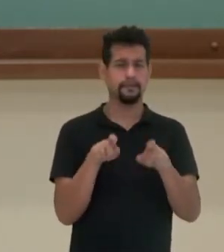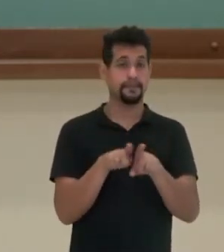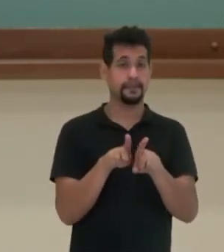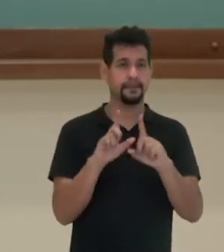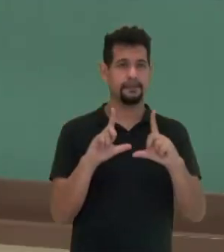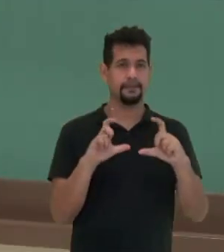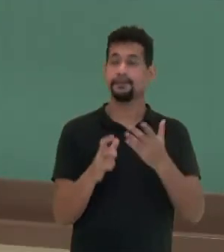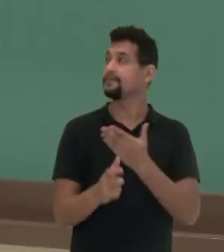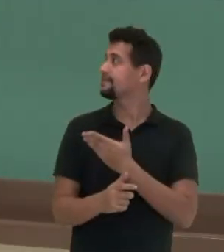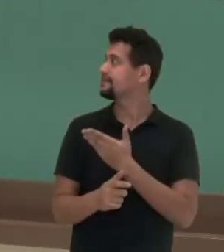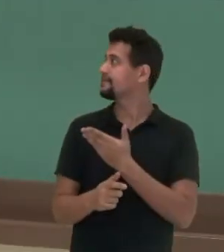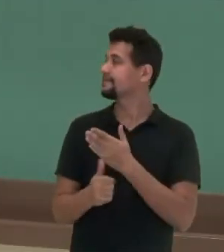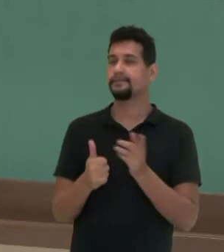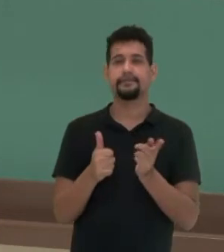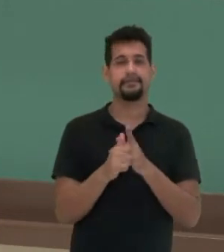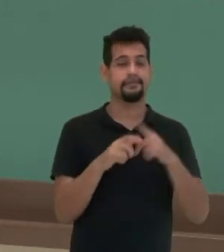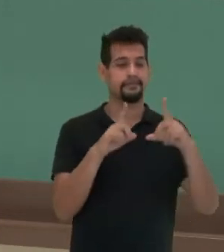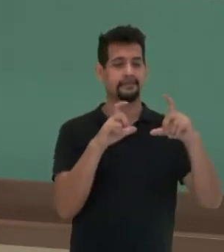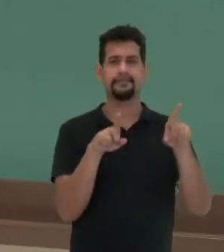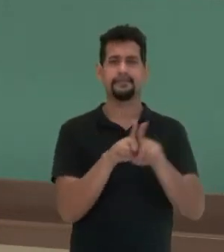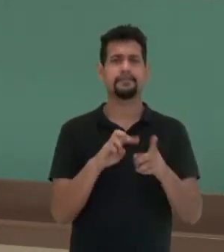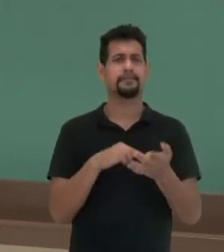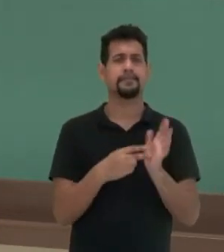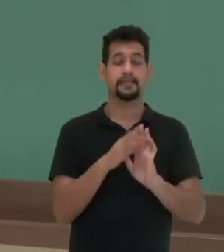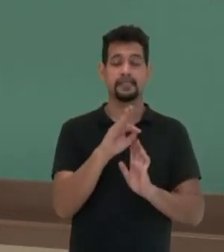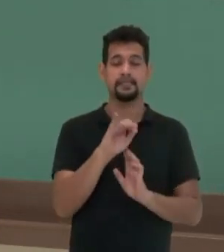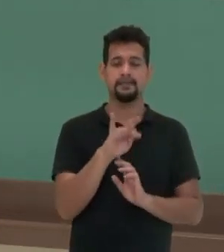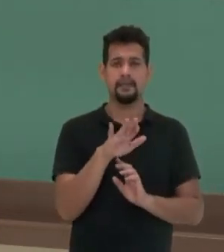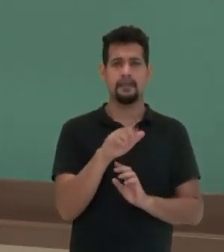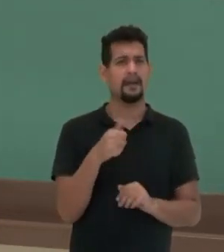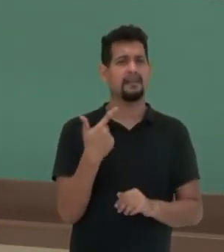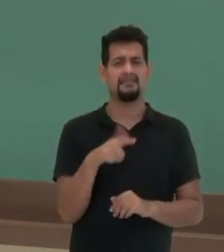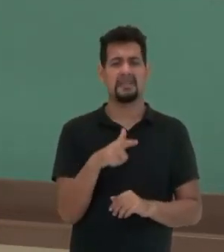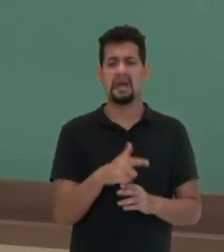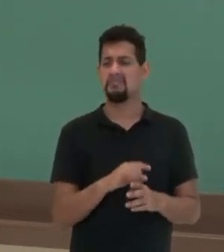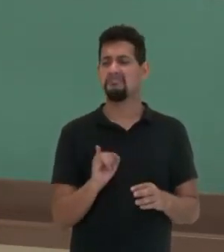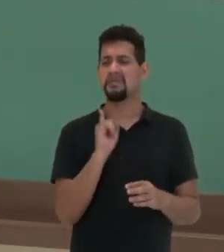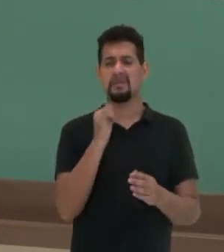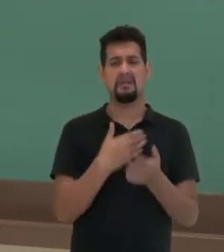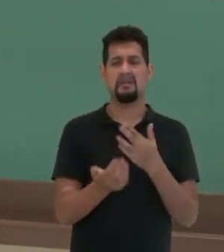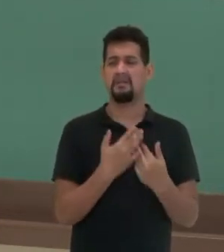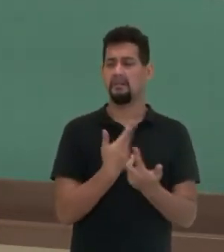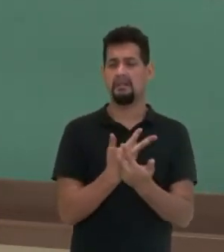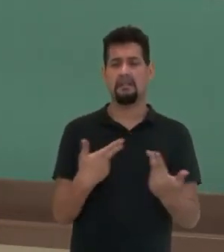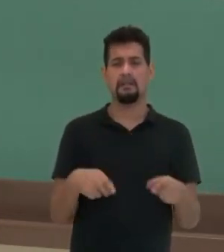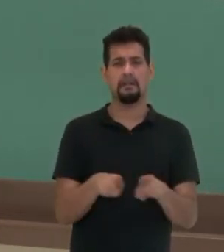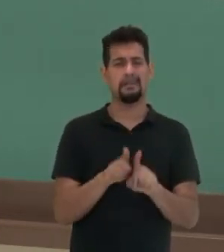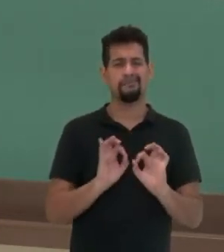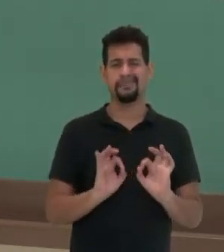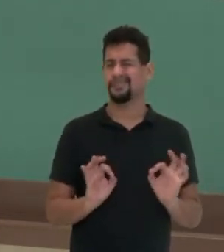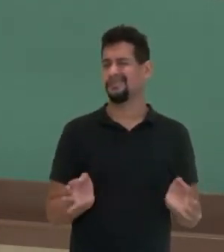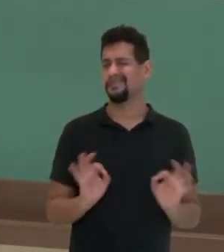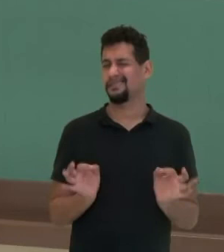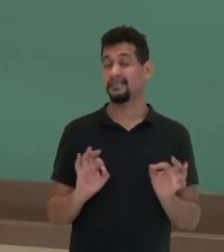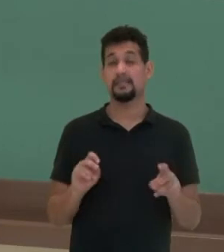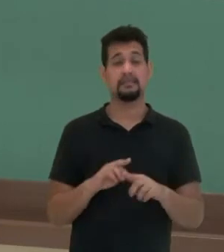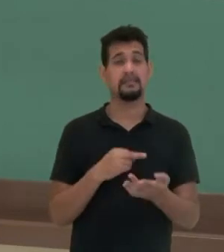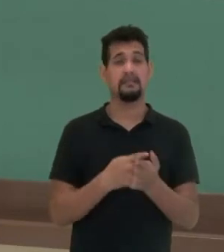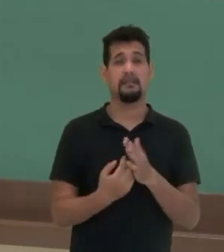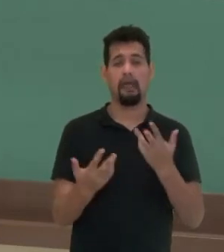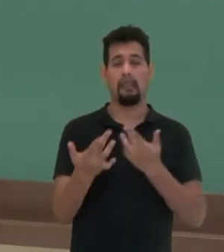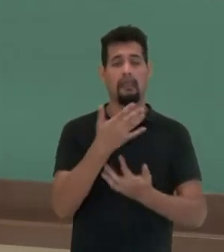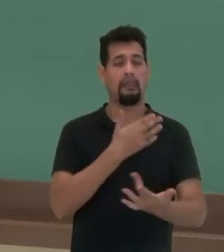na imagem, essa primeira imagem, que as fibras não têm um sentido muito certinho, né? Elas ficam